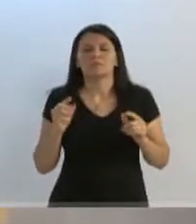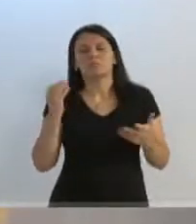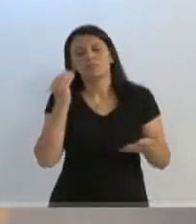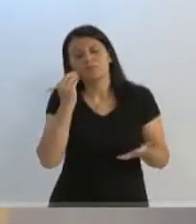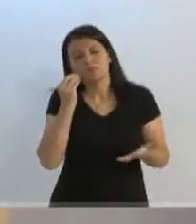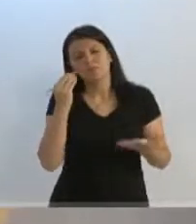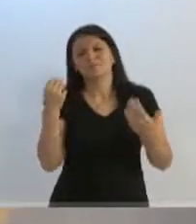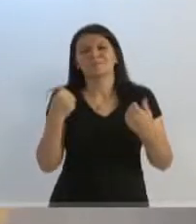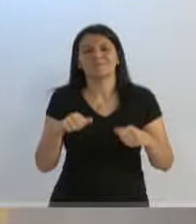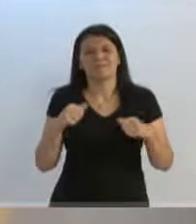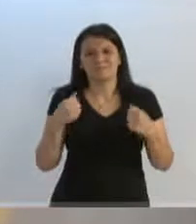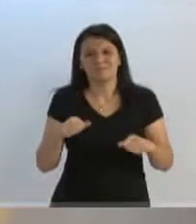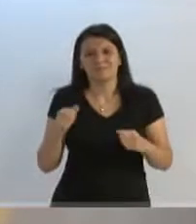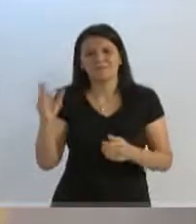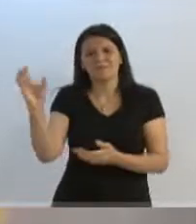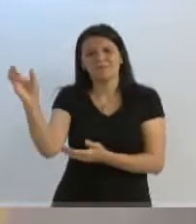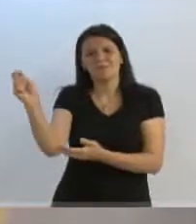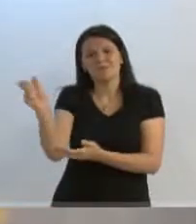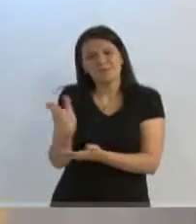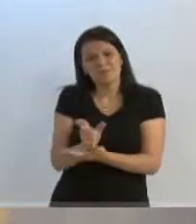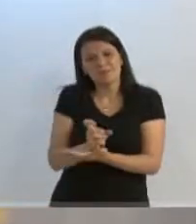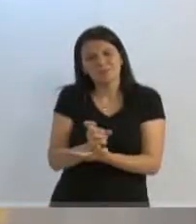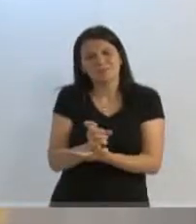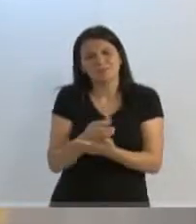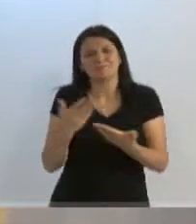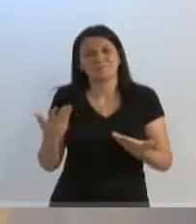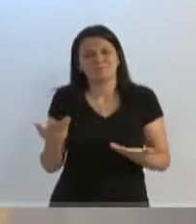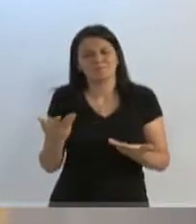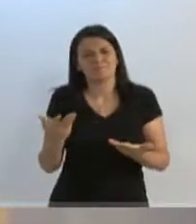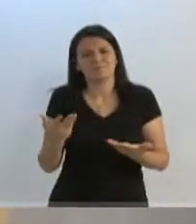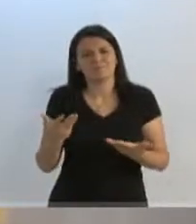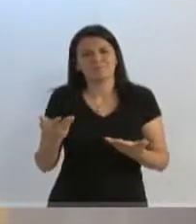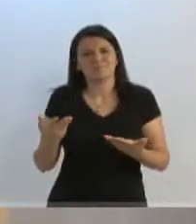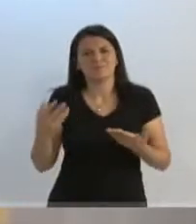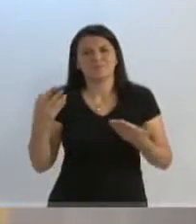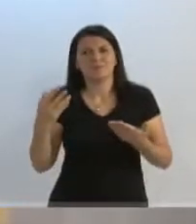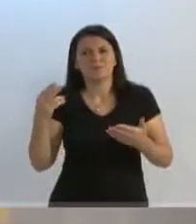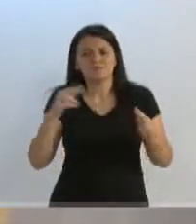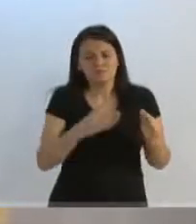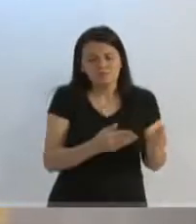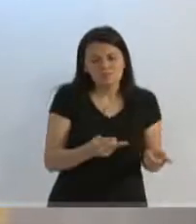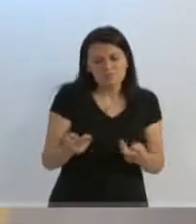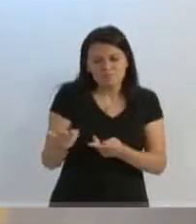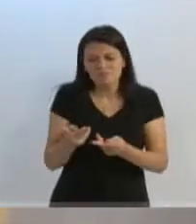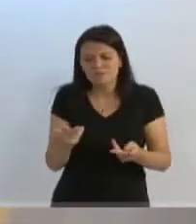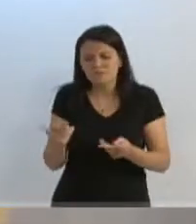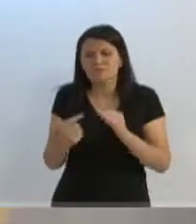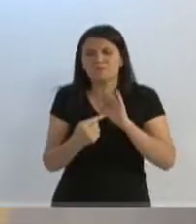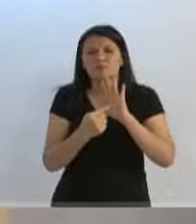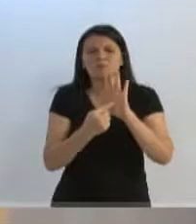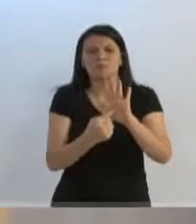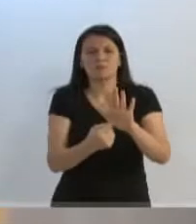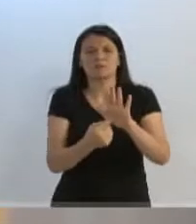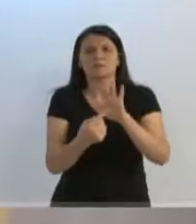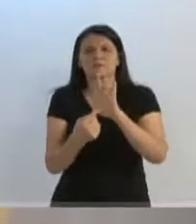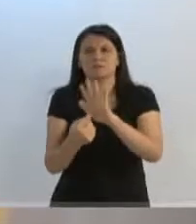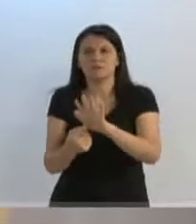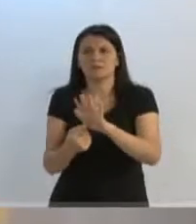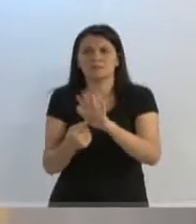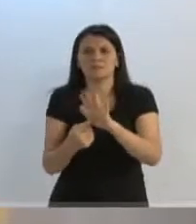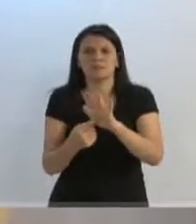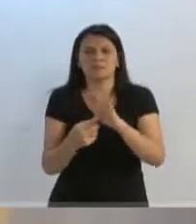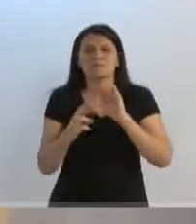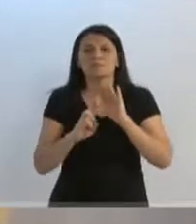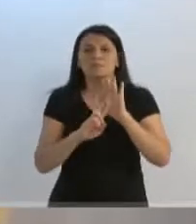precisamos de recurso então são algumas vias que nós estamos visitando e apresentando demandas aos nossos